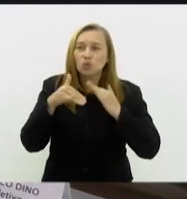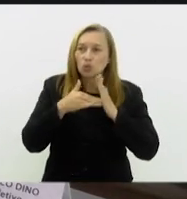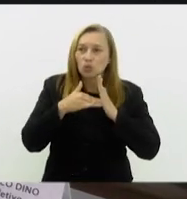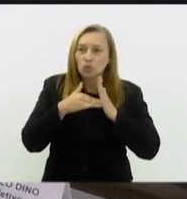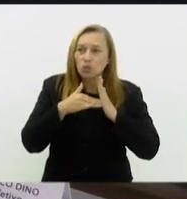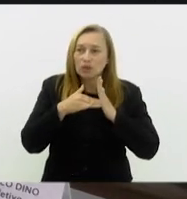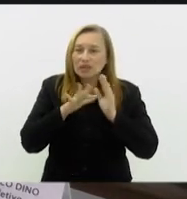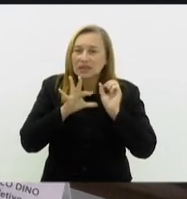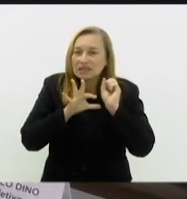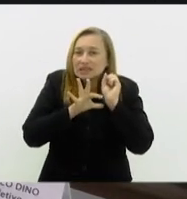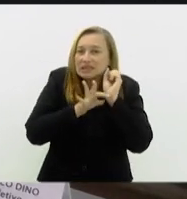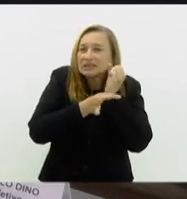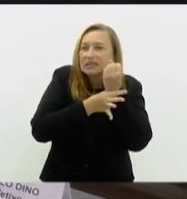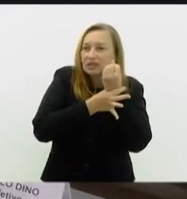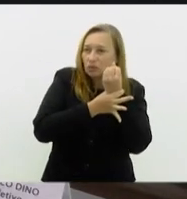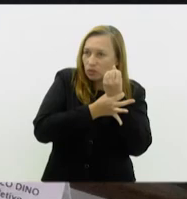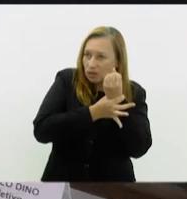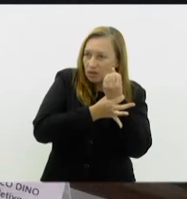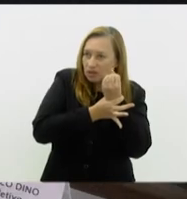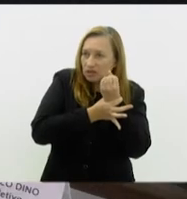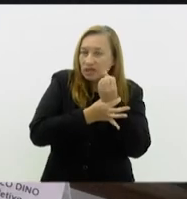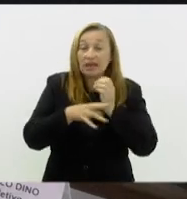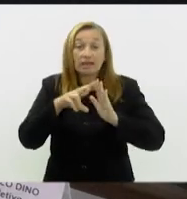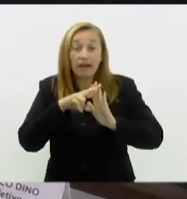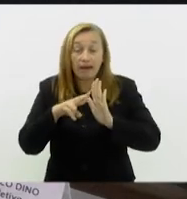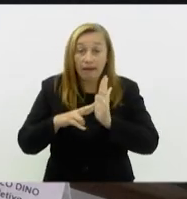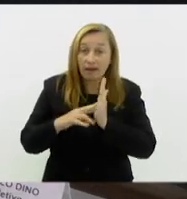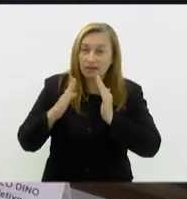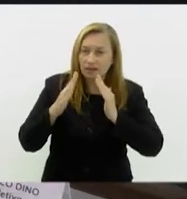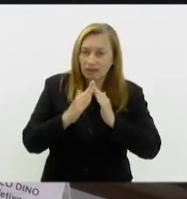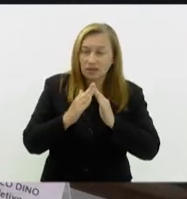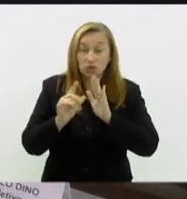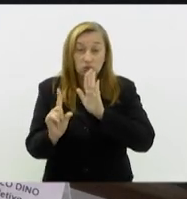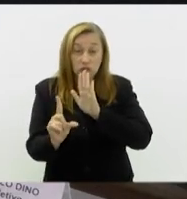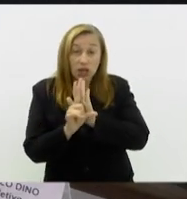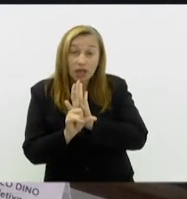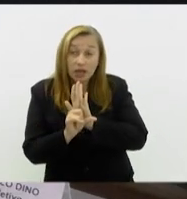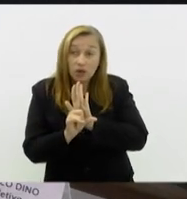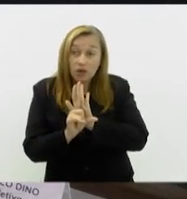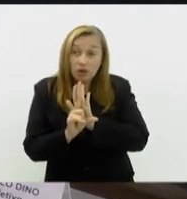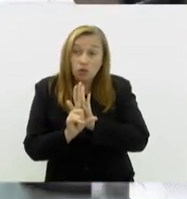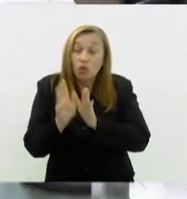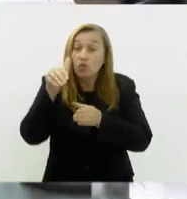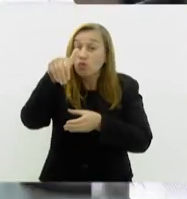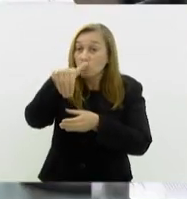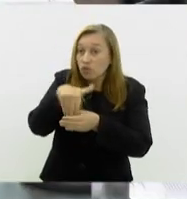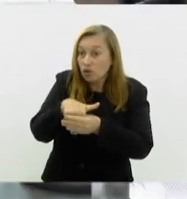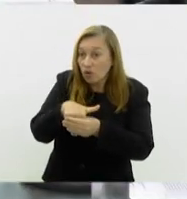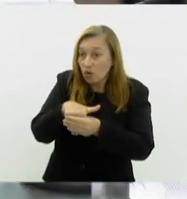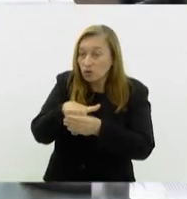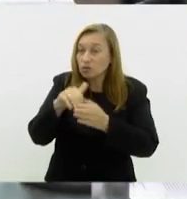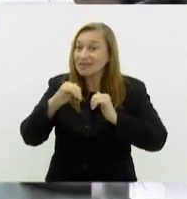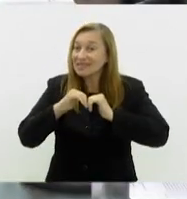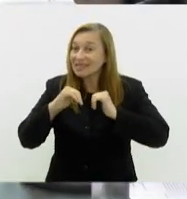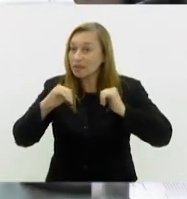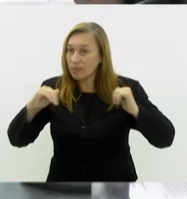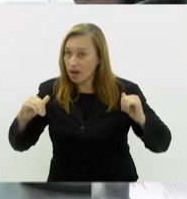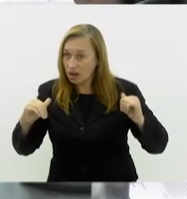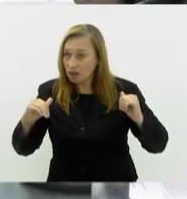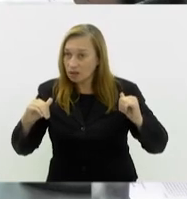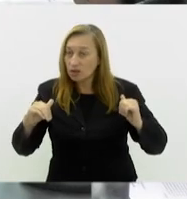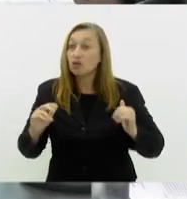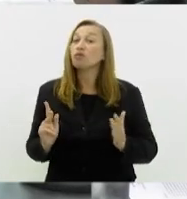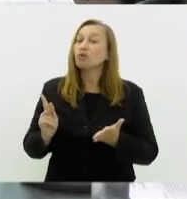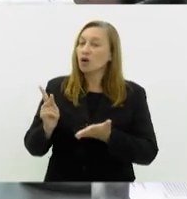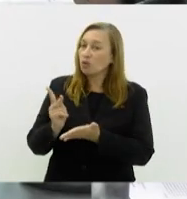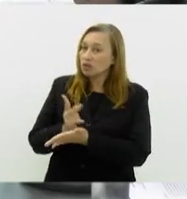é assegurado no regimento interno da casa Legislativa o voto inseparado que foi o que vossa